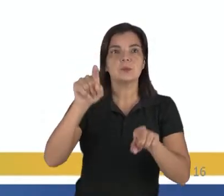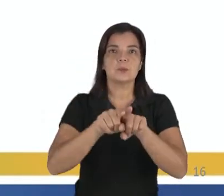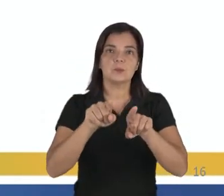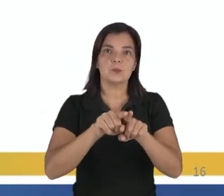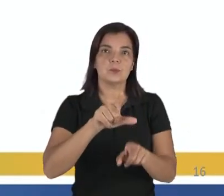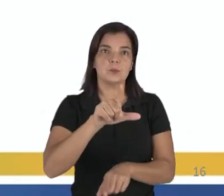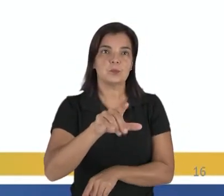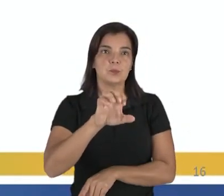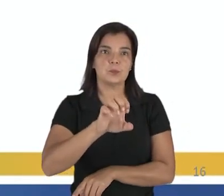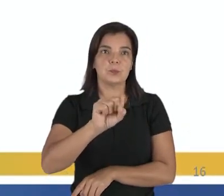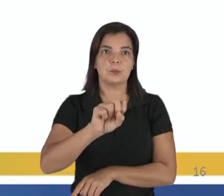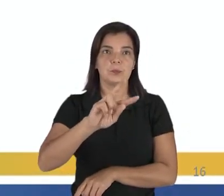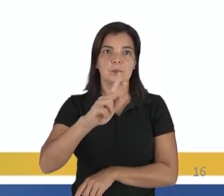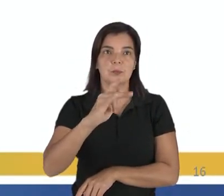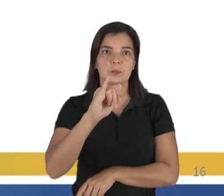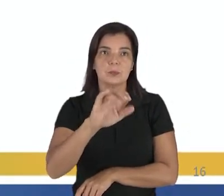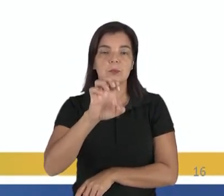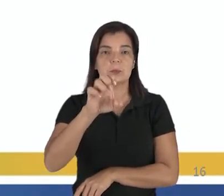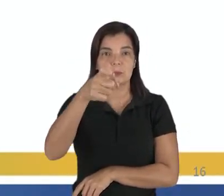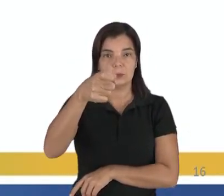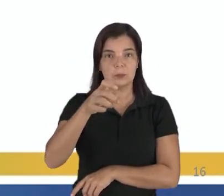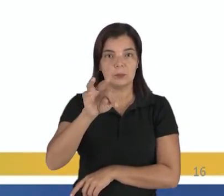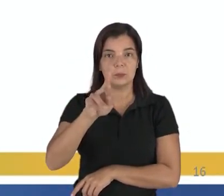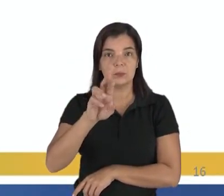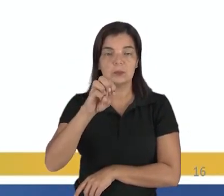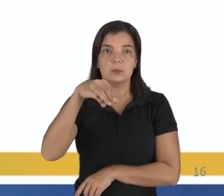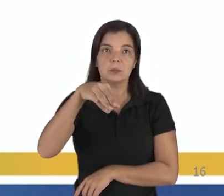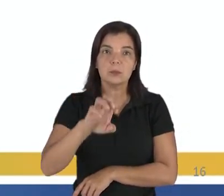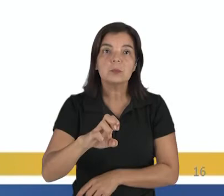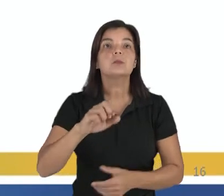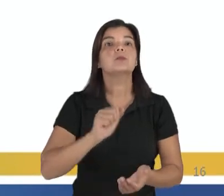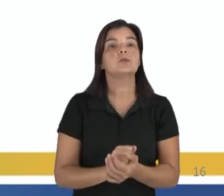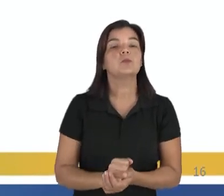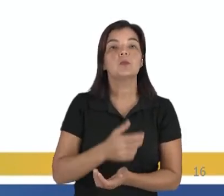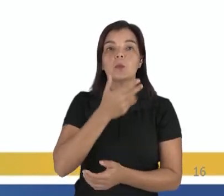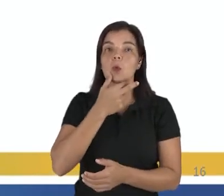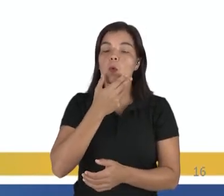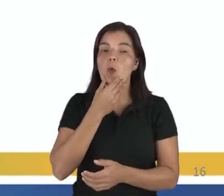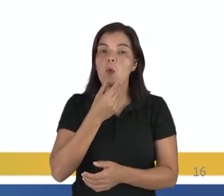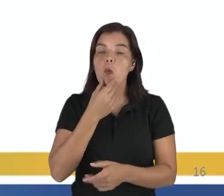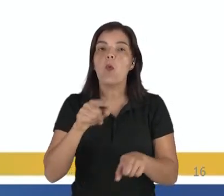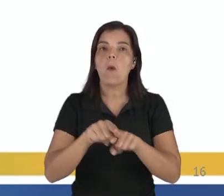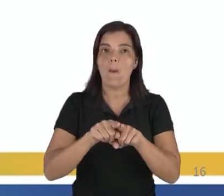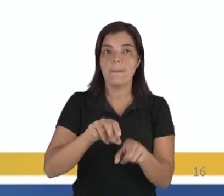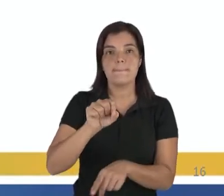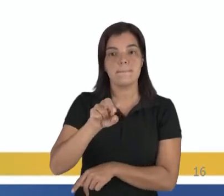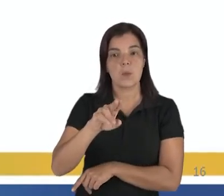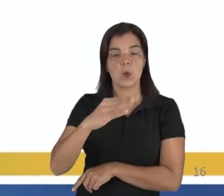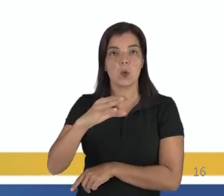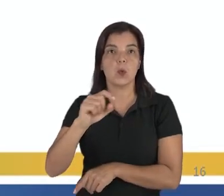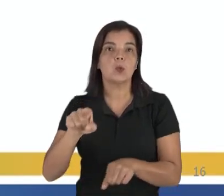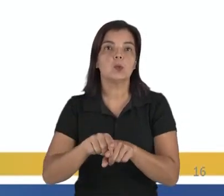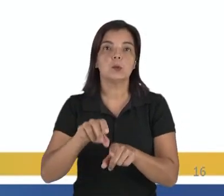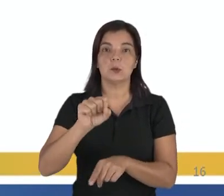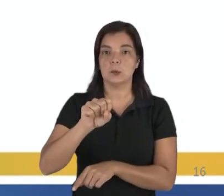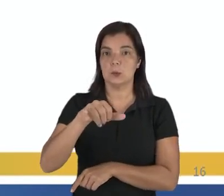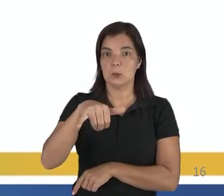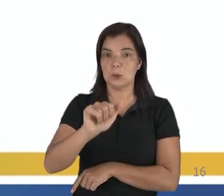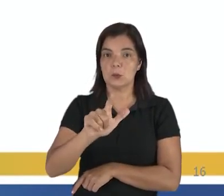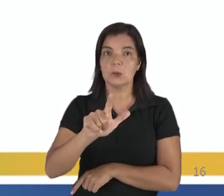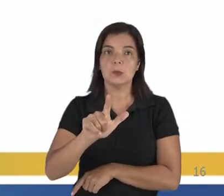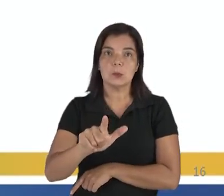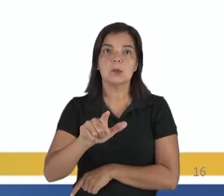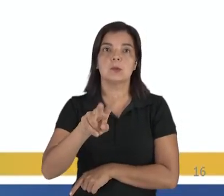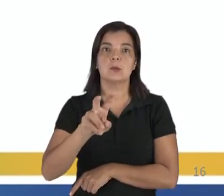termo l'escalade extreme, né? O esquiador suíço Sylvain foi um